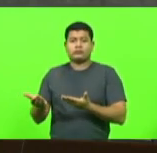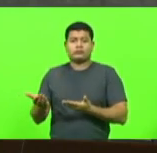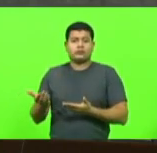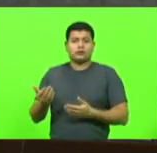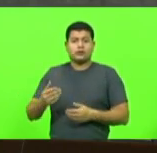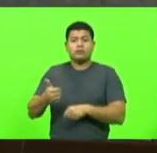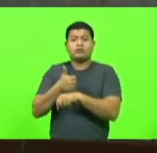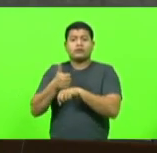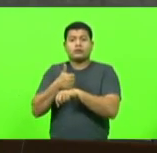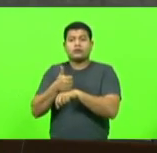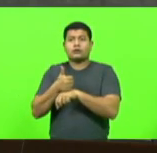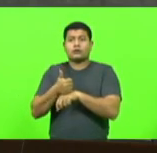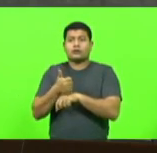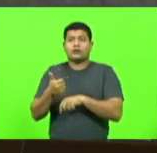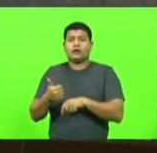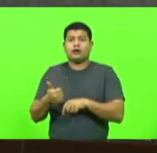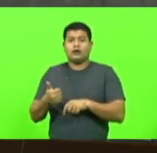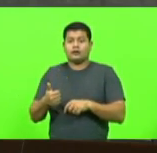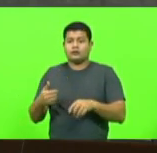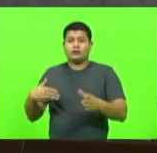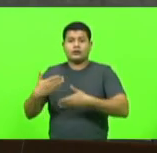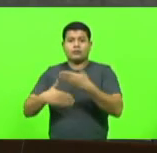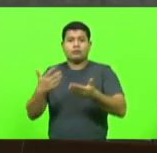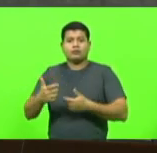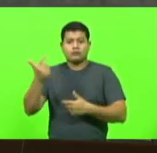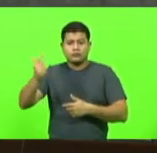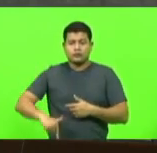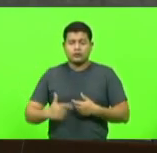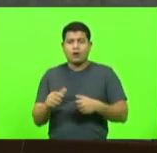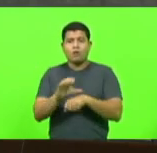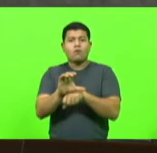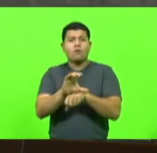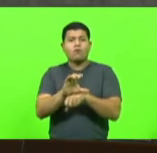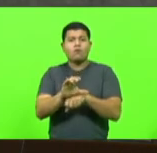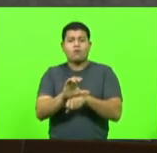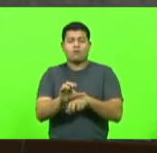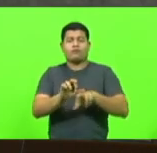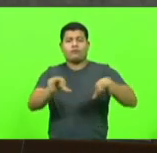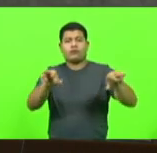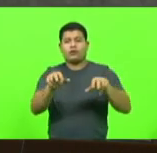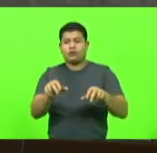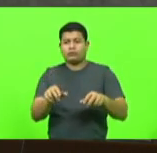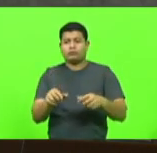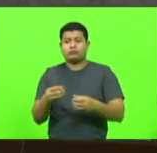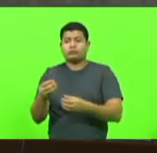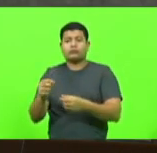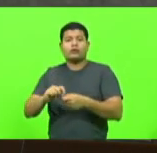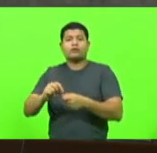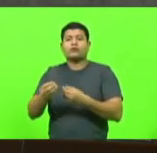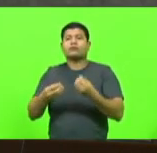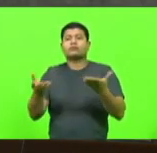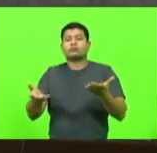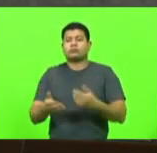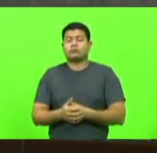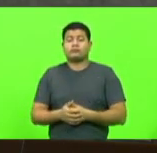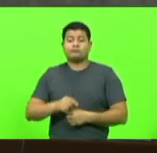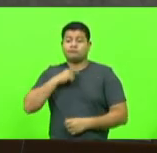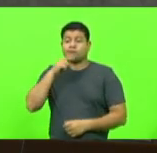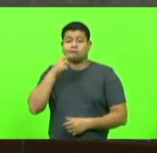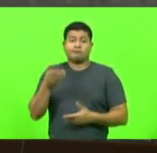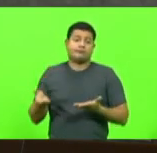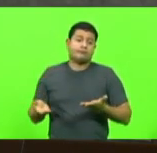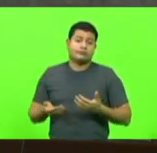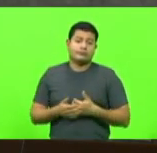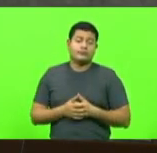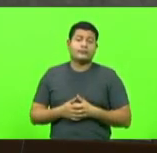conseguem liberação para poder fazer a capacitação. Tá? Então, essas são